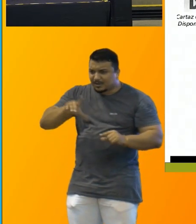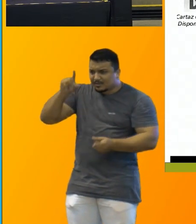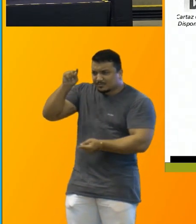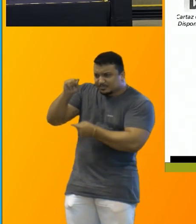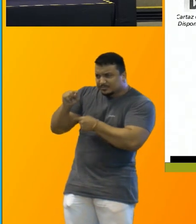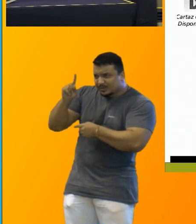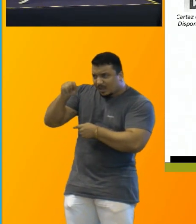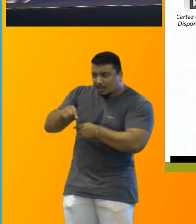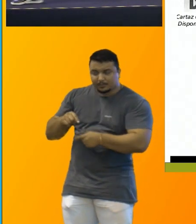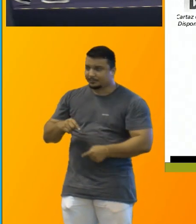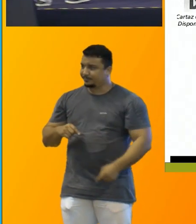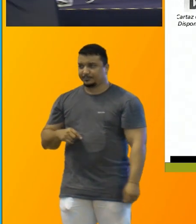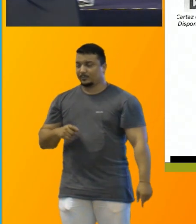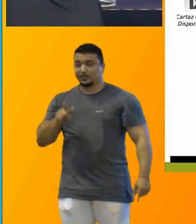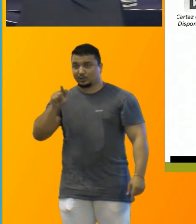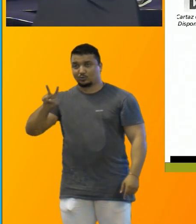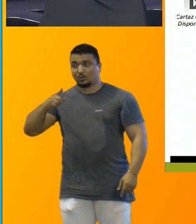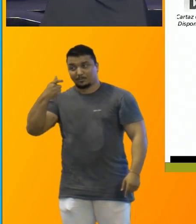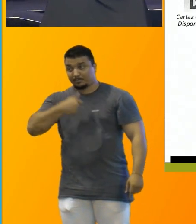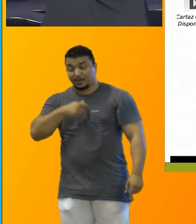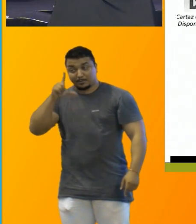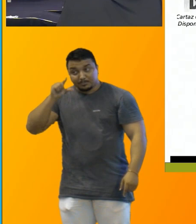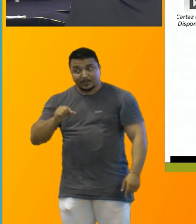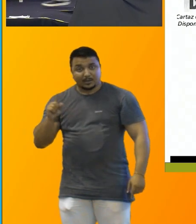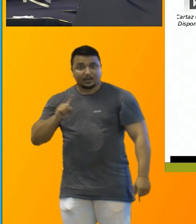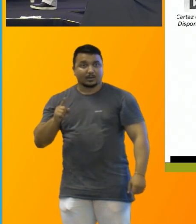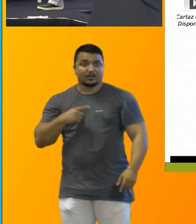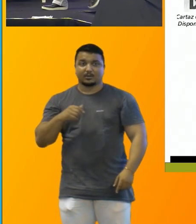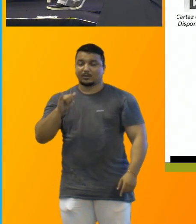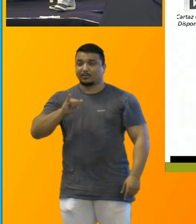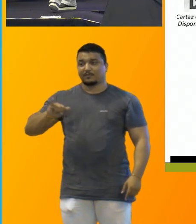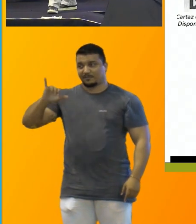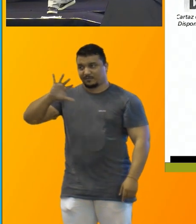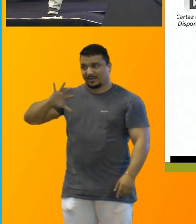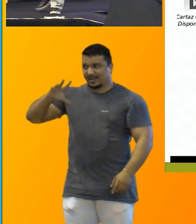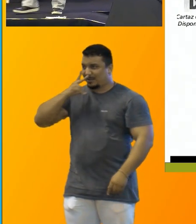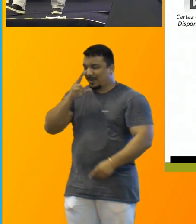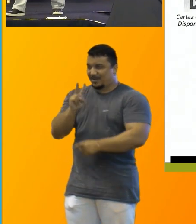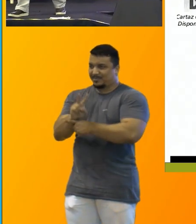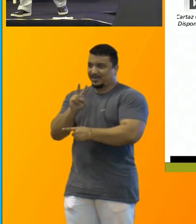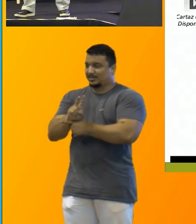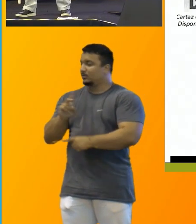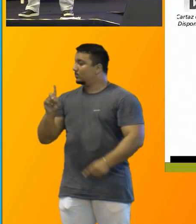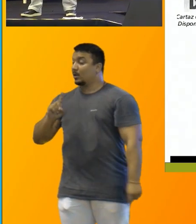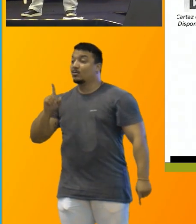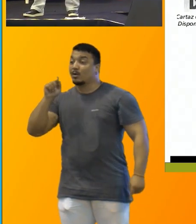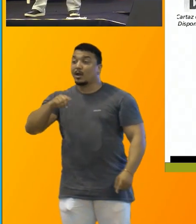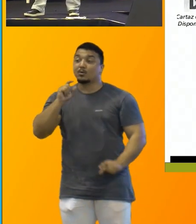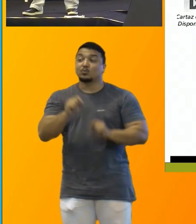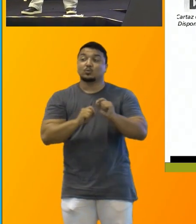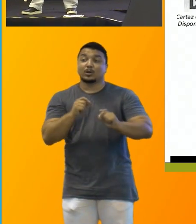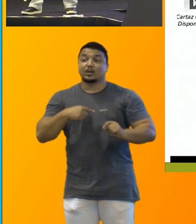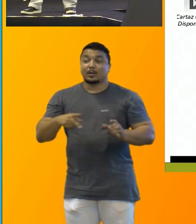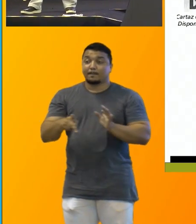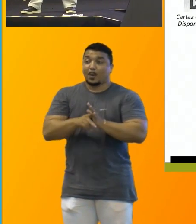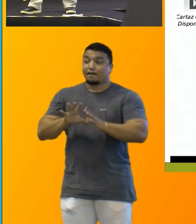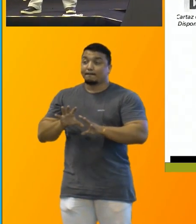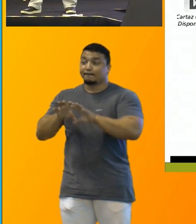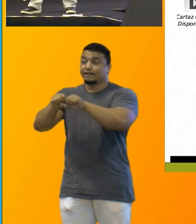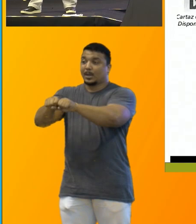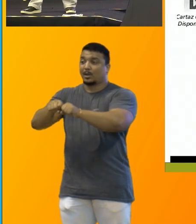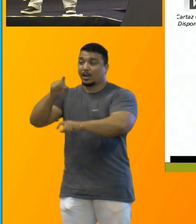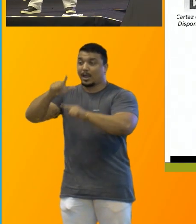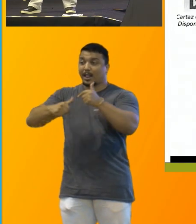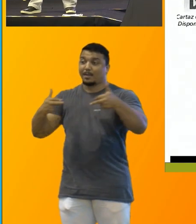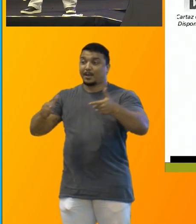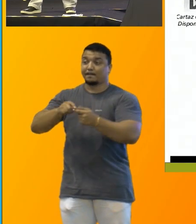cartaz? Getúlio não era pequeno, nem era figura figurativa. ele estava sendo dominado por um